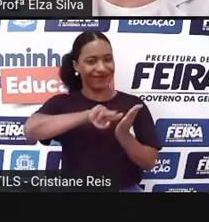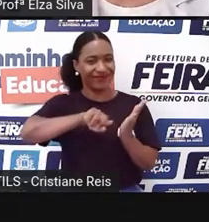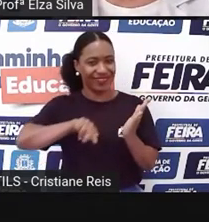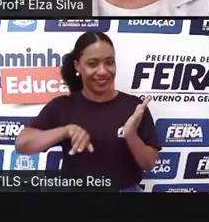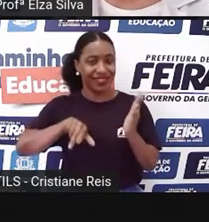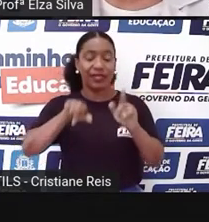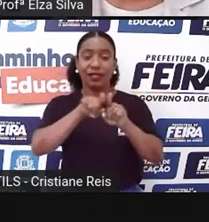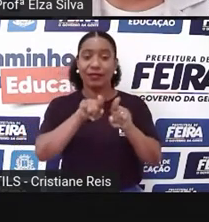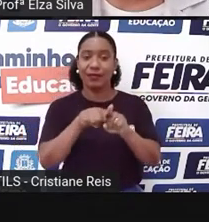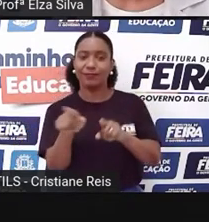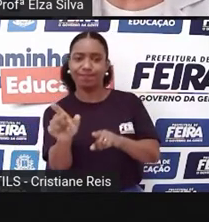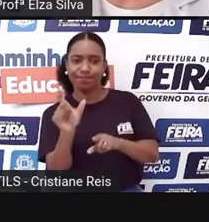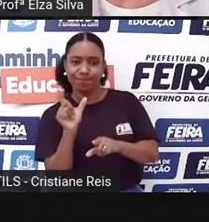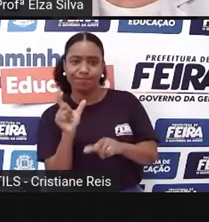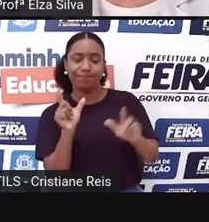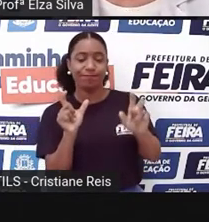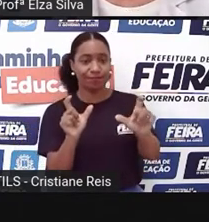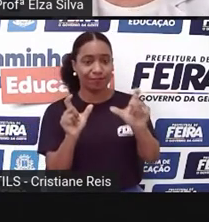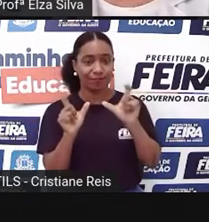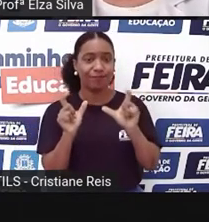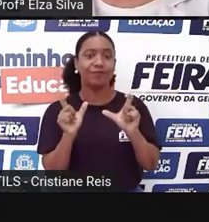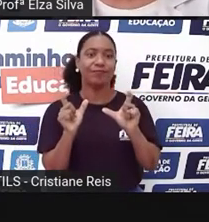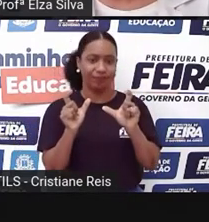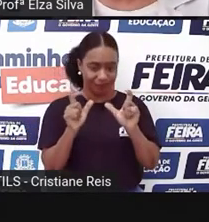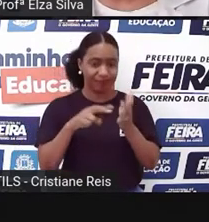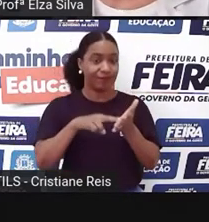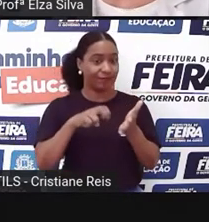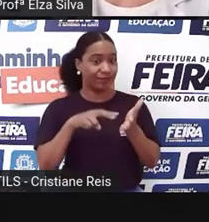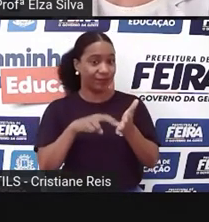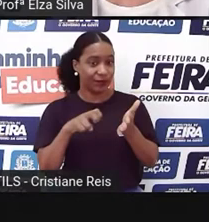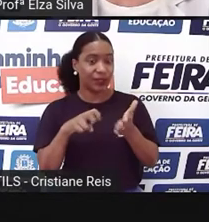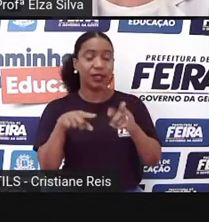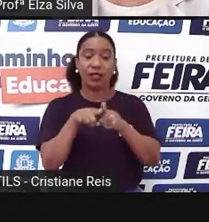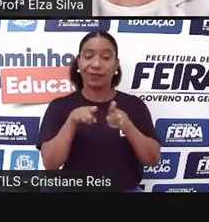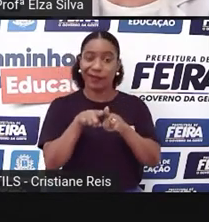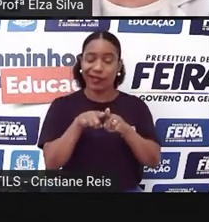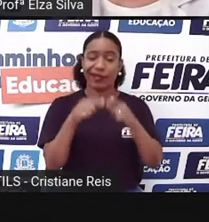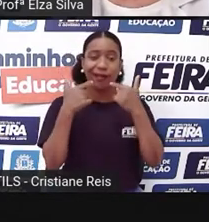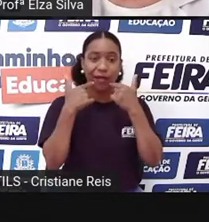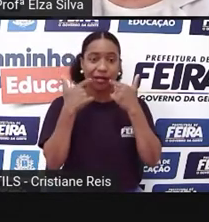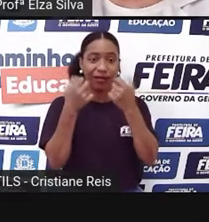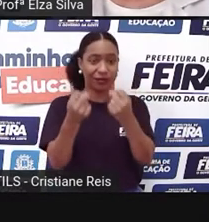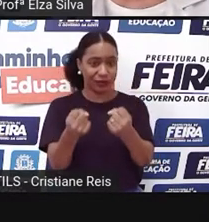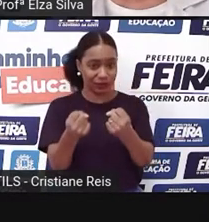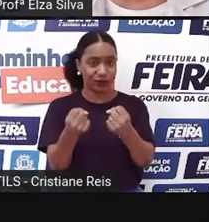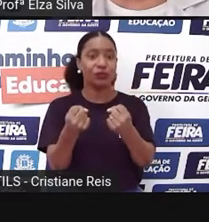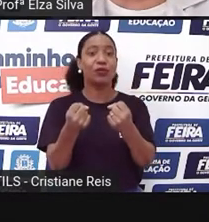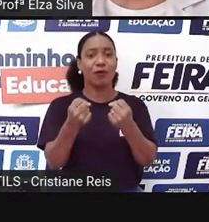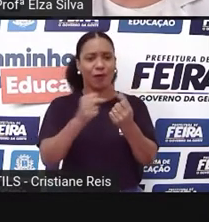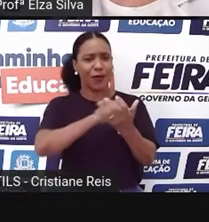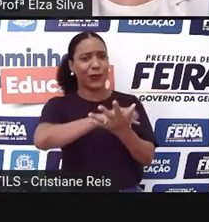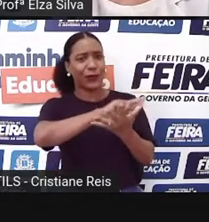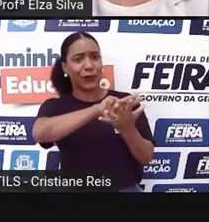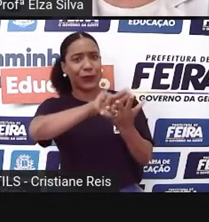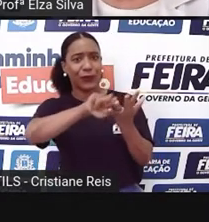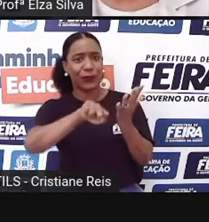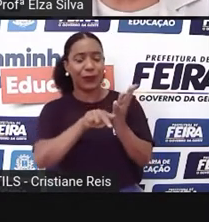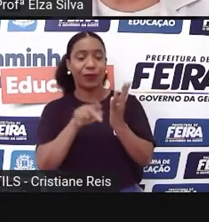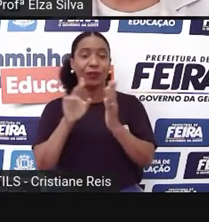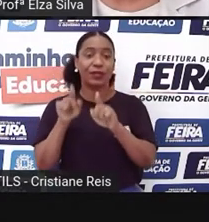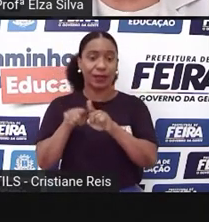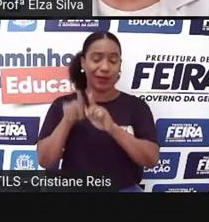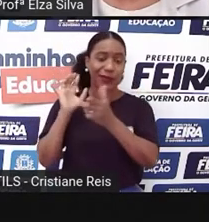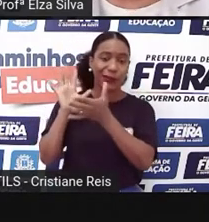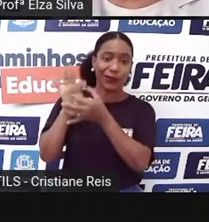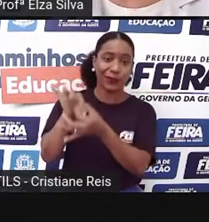explorar vocábulos orais e recursos linguísticos segundo associações do contexto exposto e